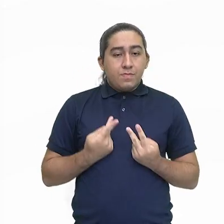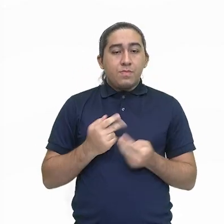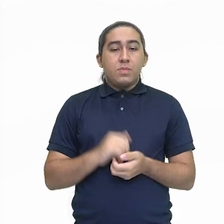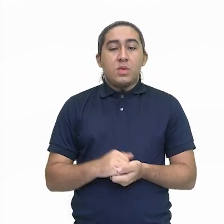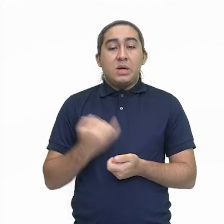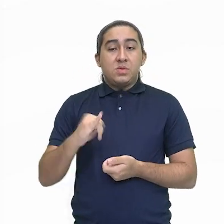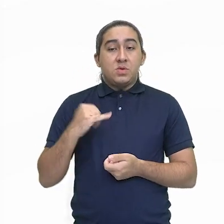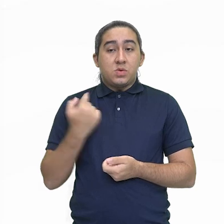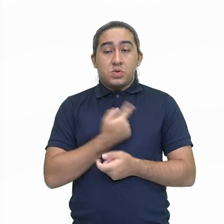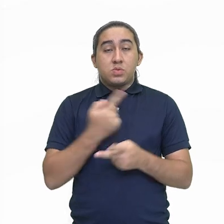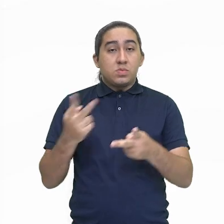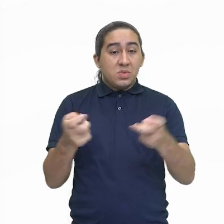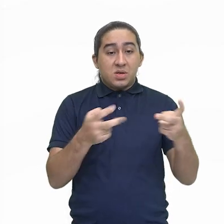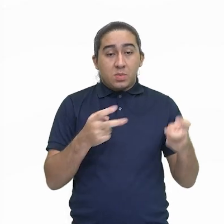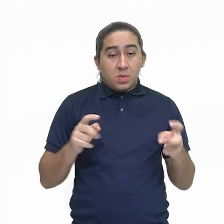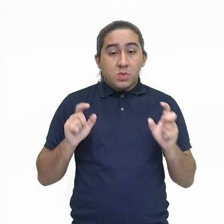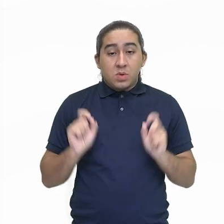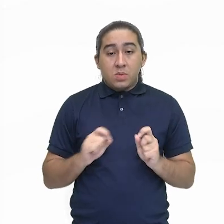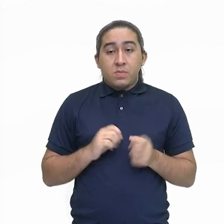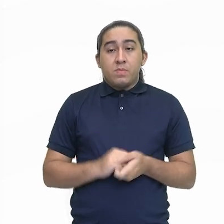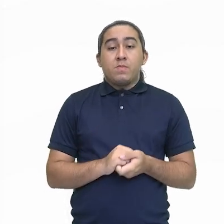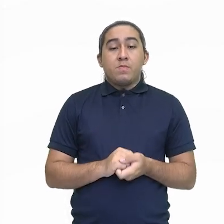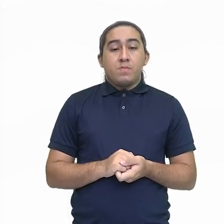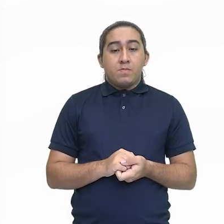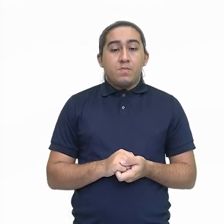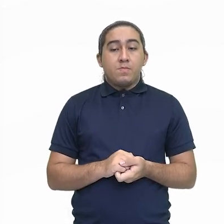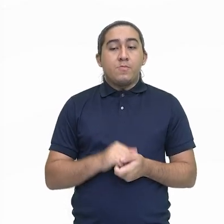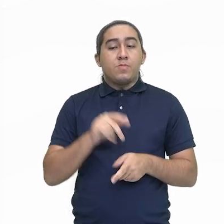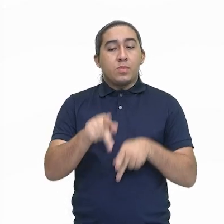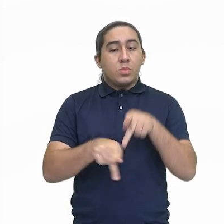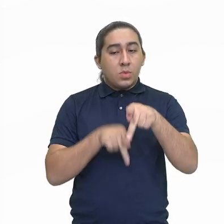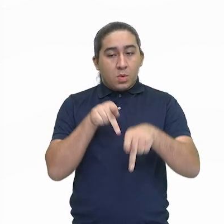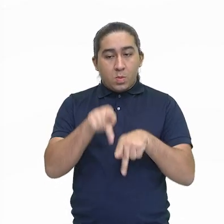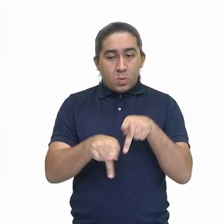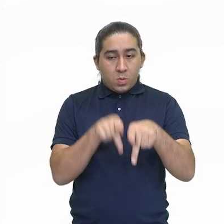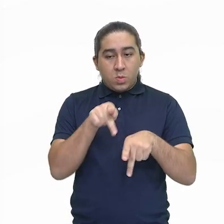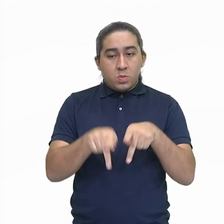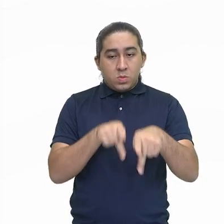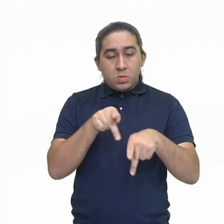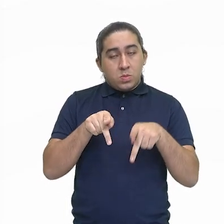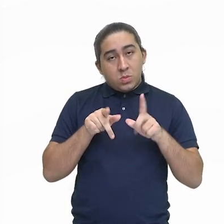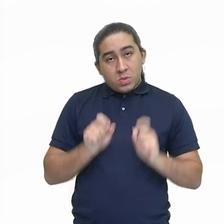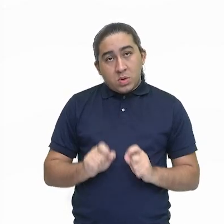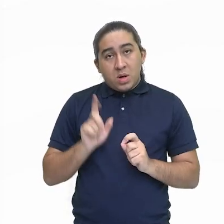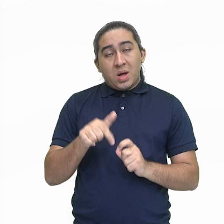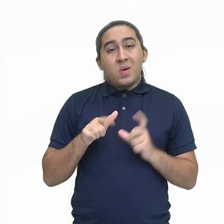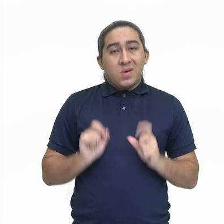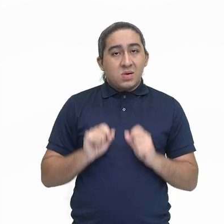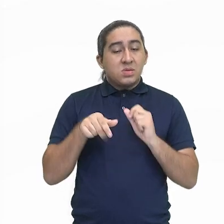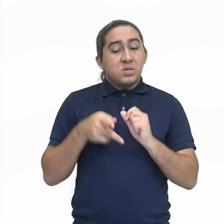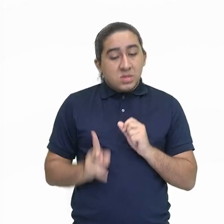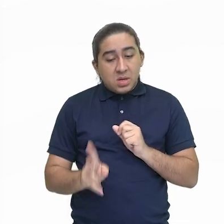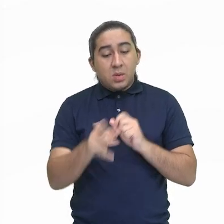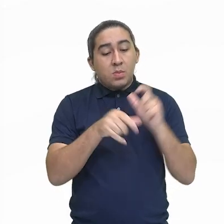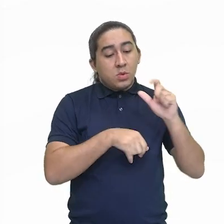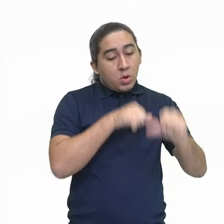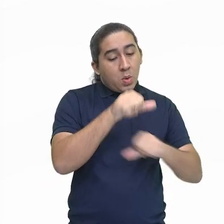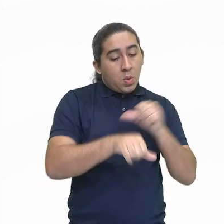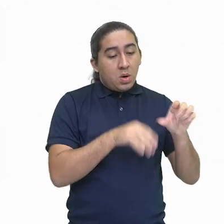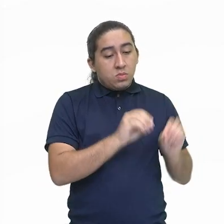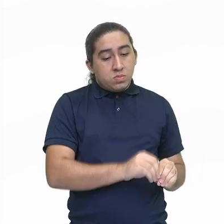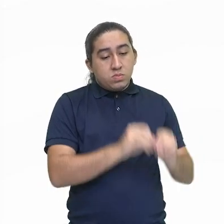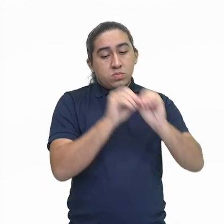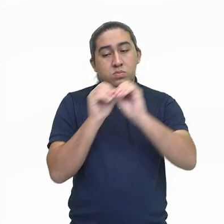aí, as populações elas eram nômades, né? Então elas iam em